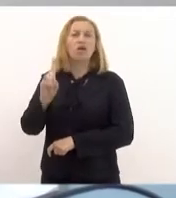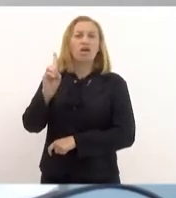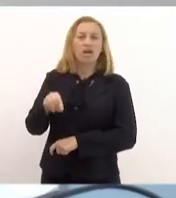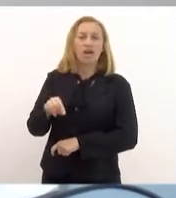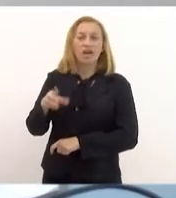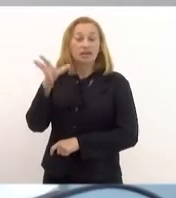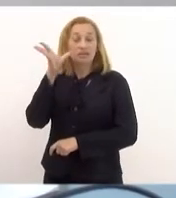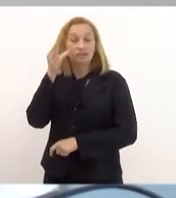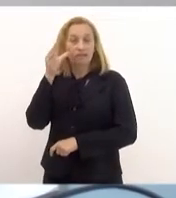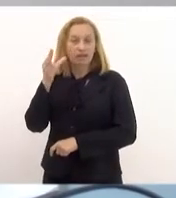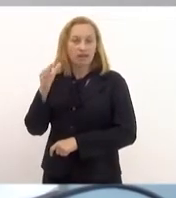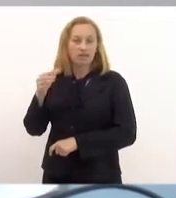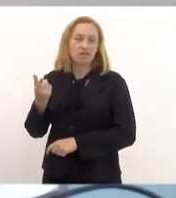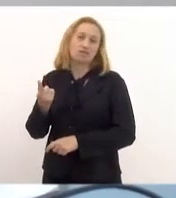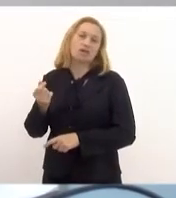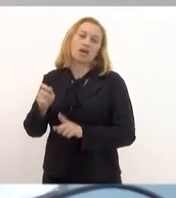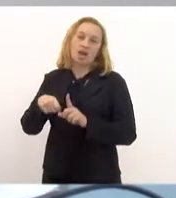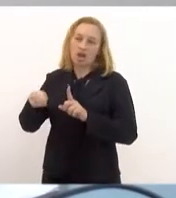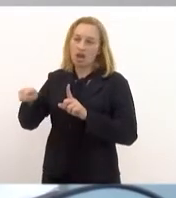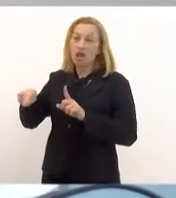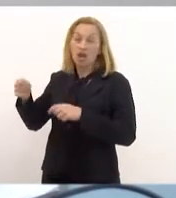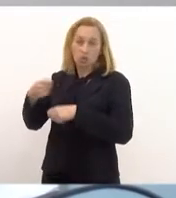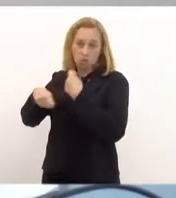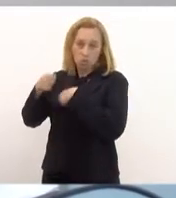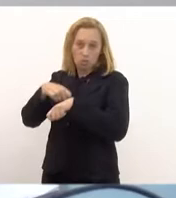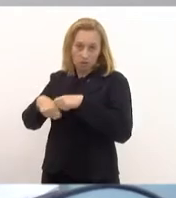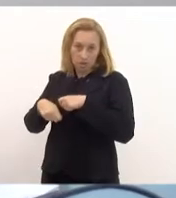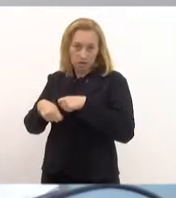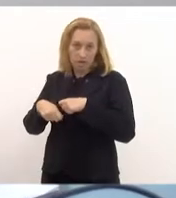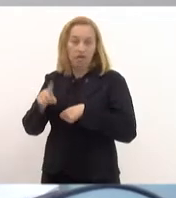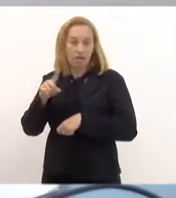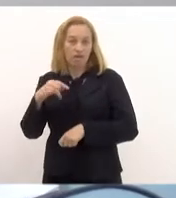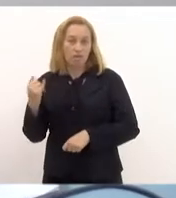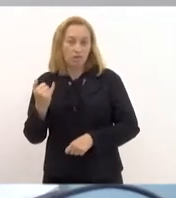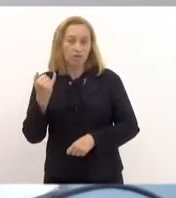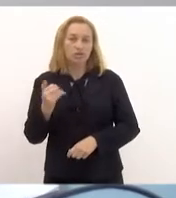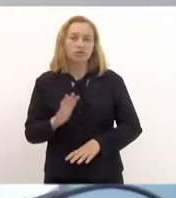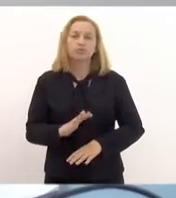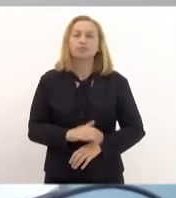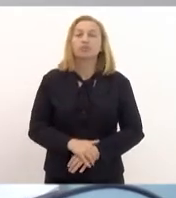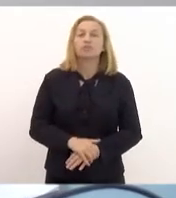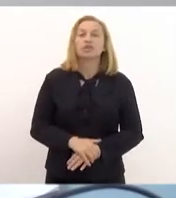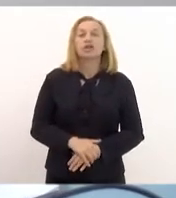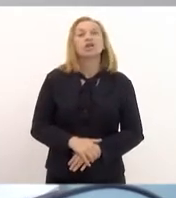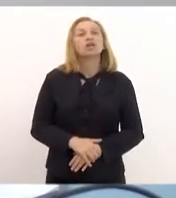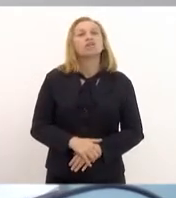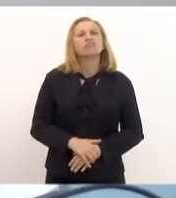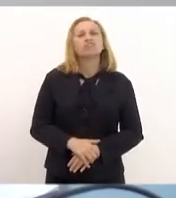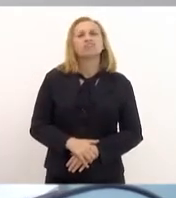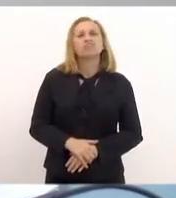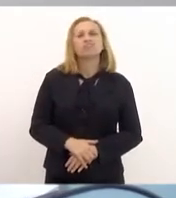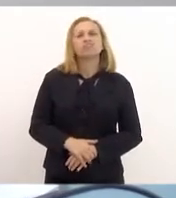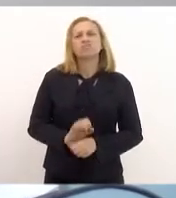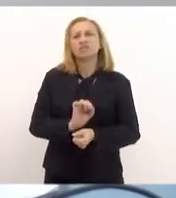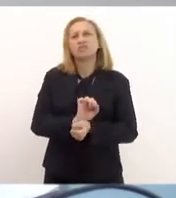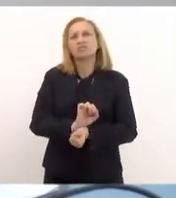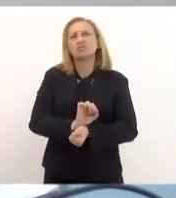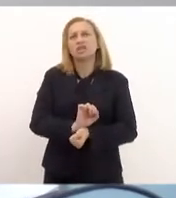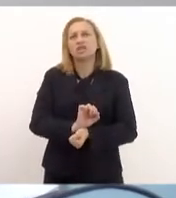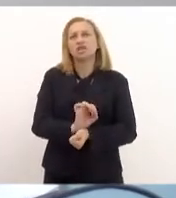todo o interesse econômico. Então, o escopo é oportuno. Então, acho que a gente não tem que se prender